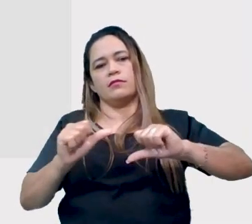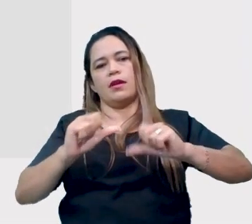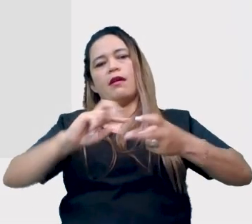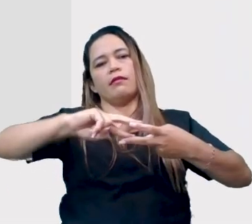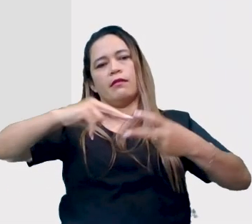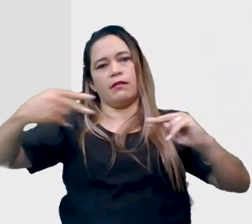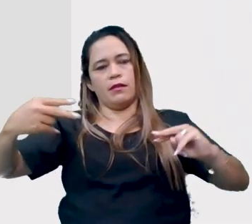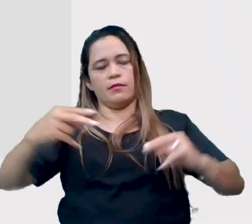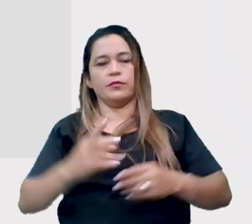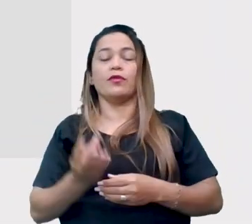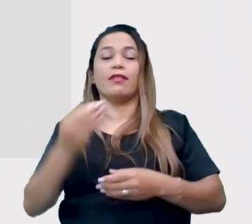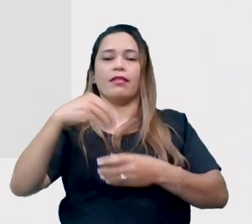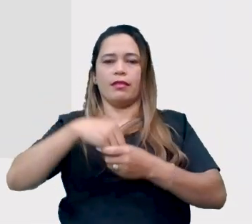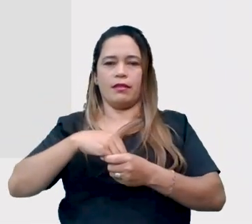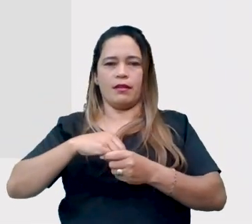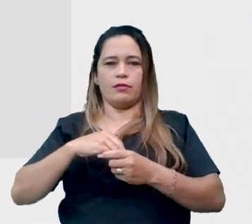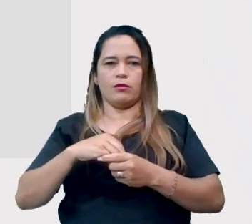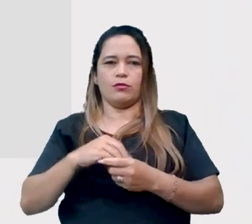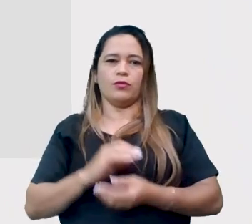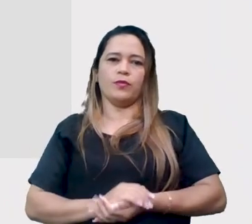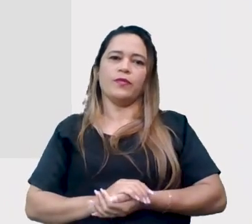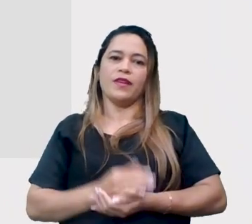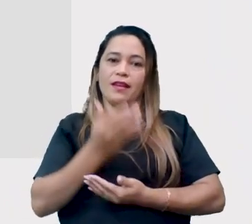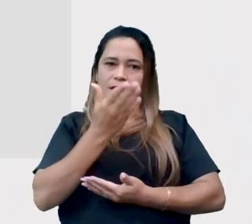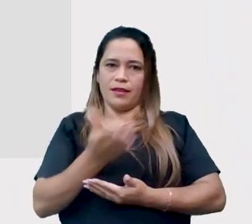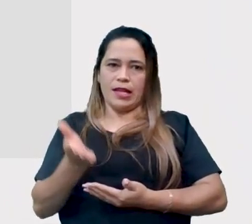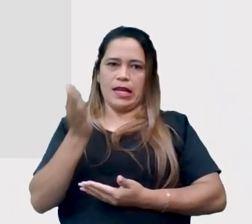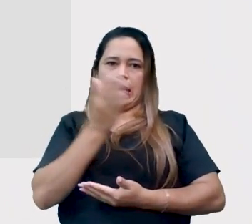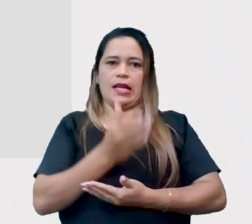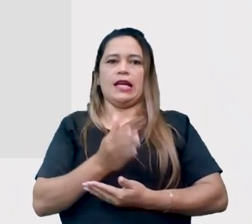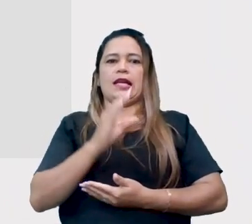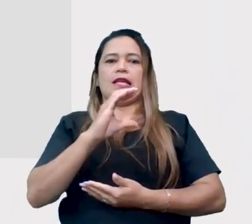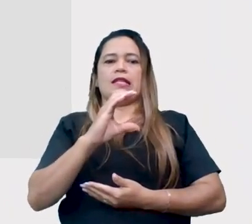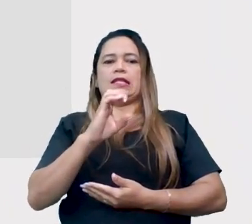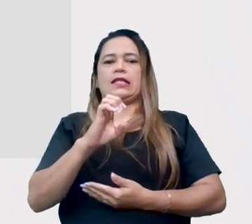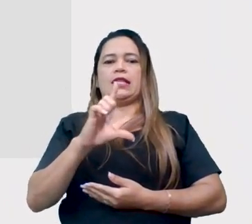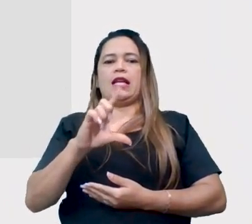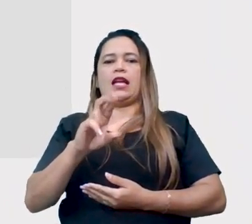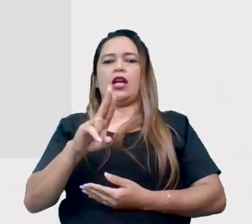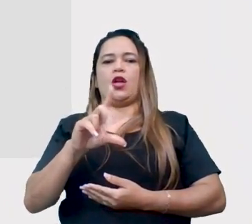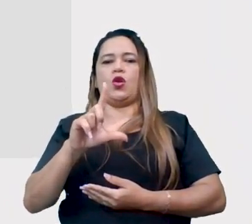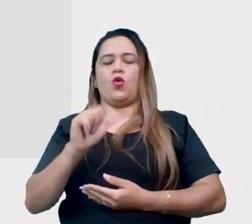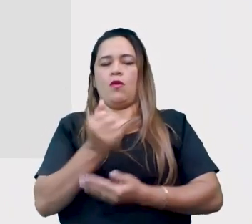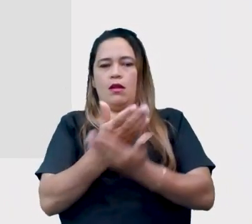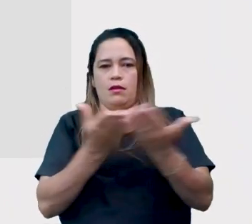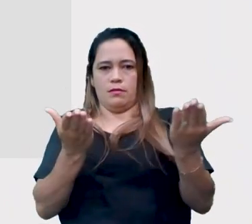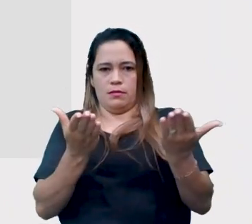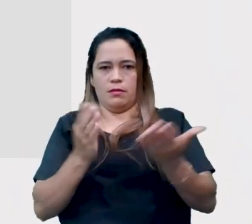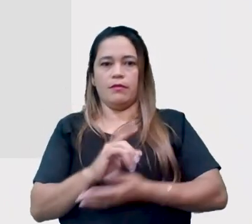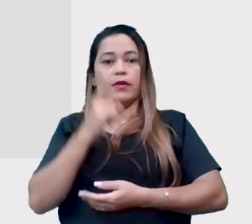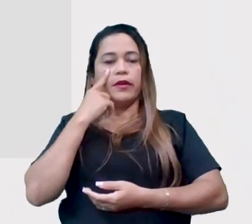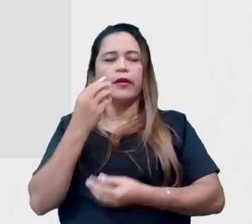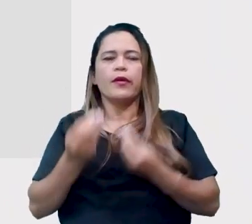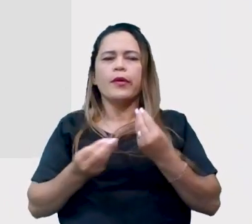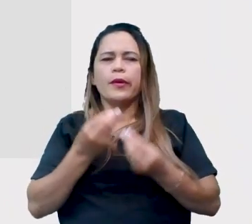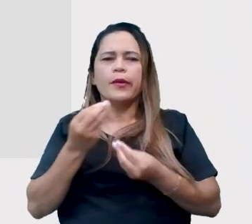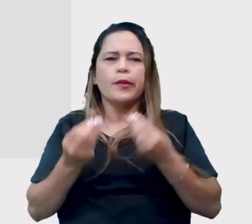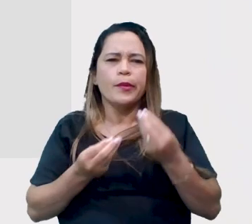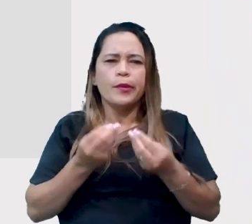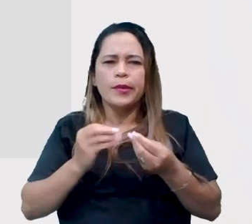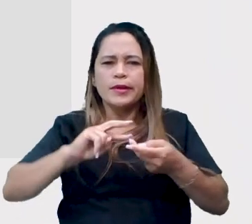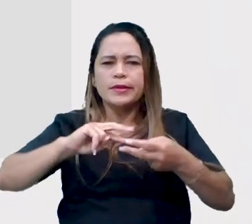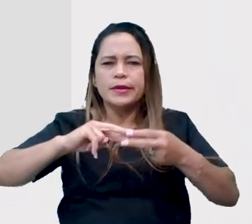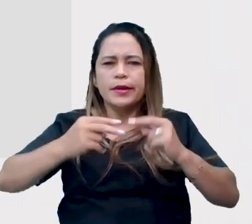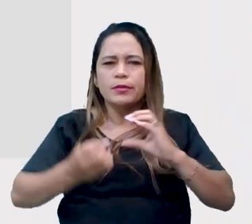nossas células? Eu fiz para você aqui um desenho que resume um pouco de como é que o vírus HIV replica ou se